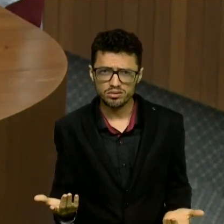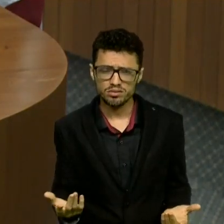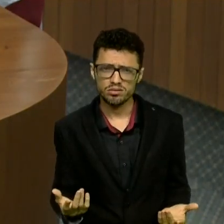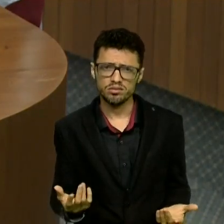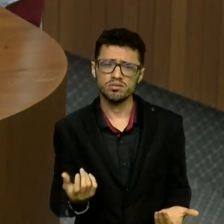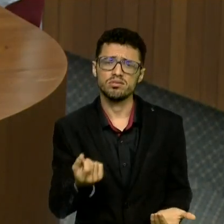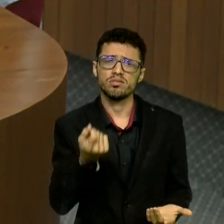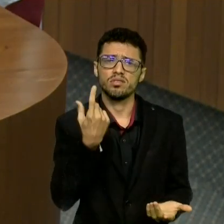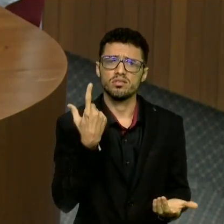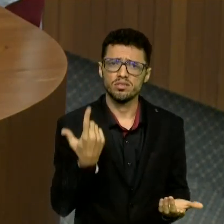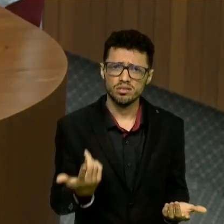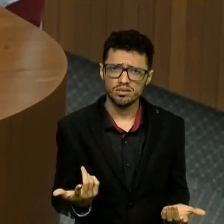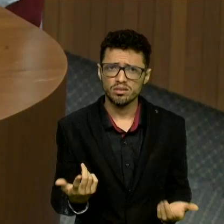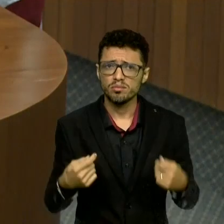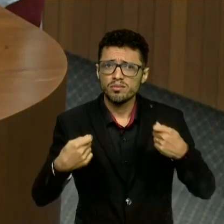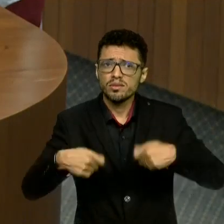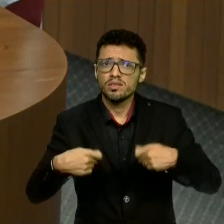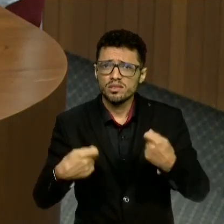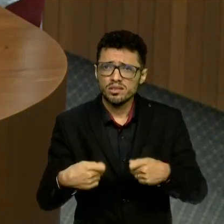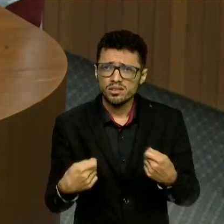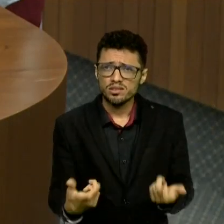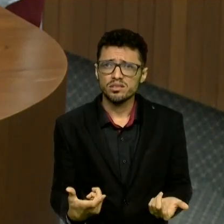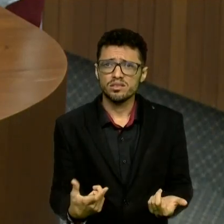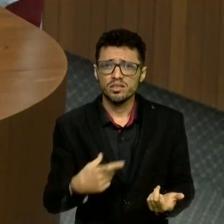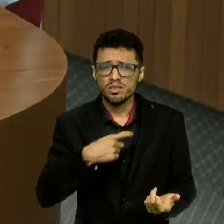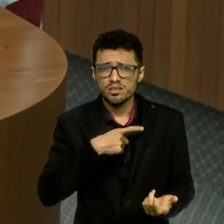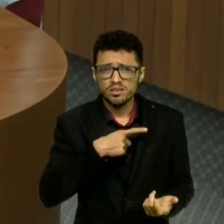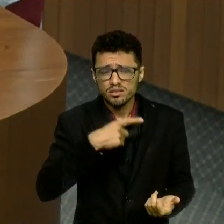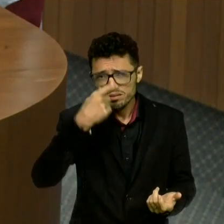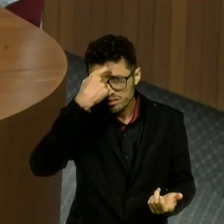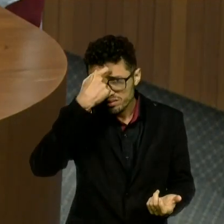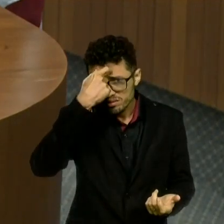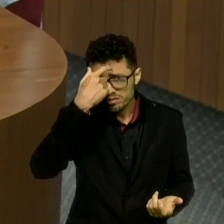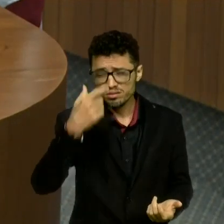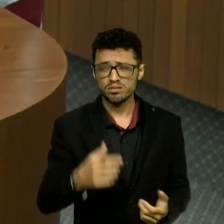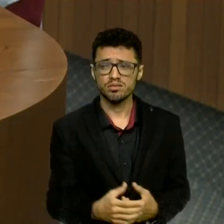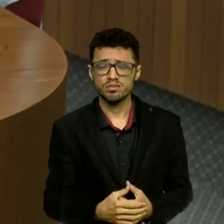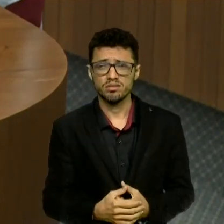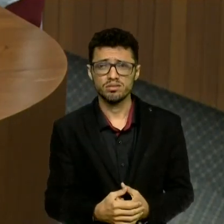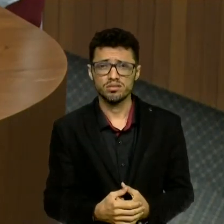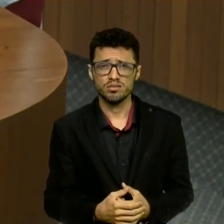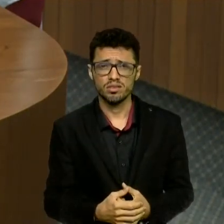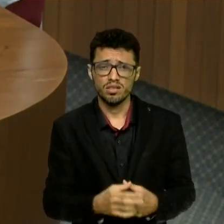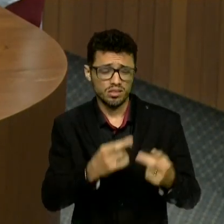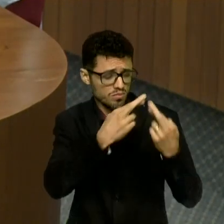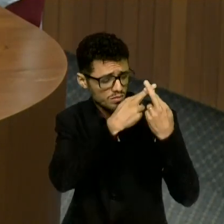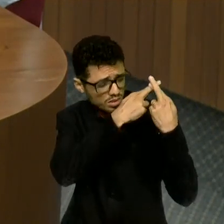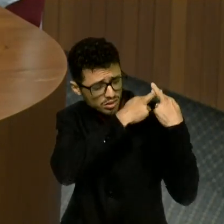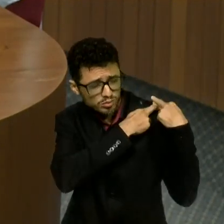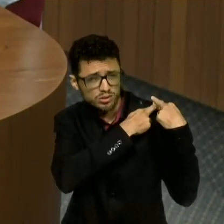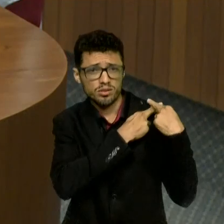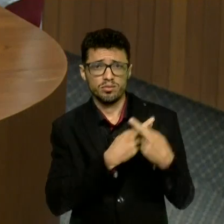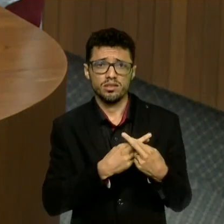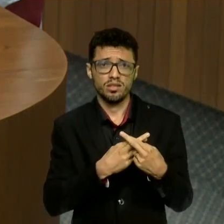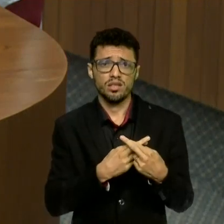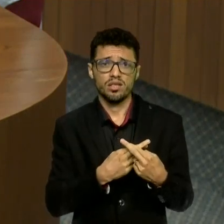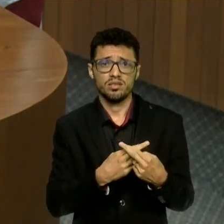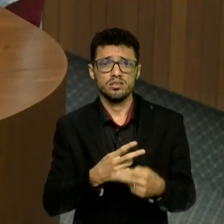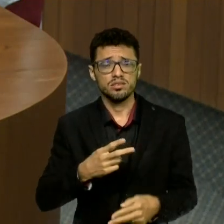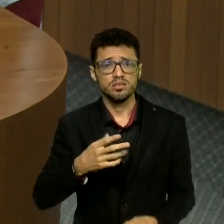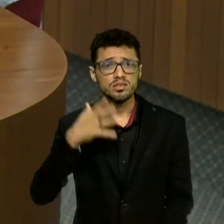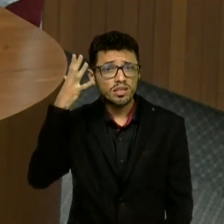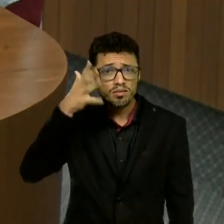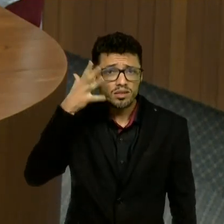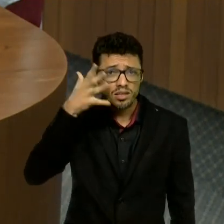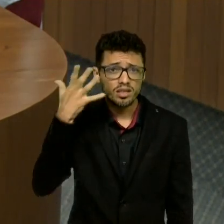Vamos agir com o mínimo de sobriedade necessário. O mínimo de responsabilidade sobre as palavras ditas.